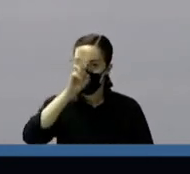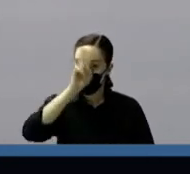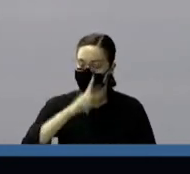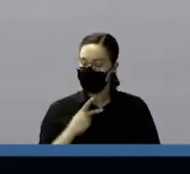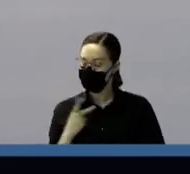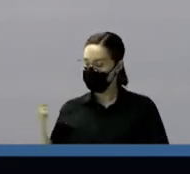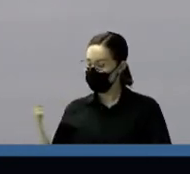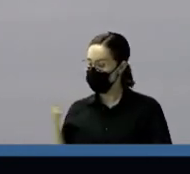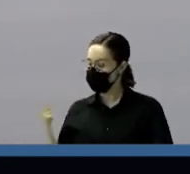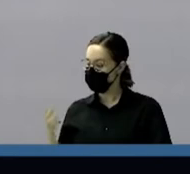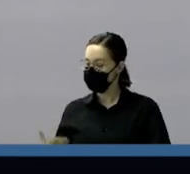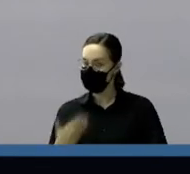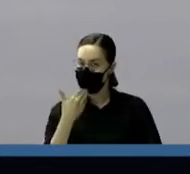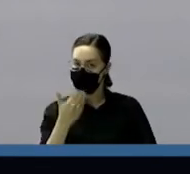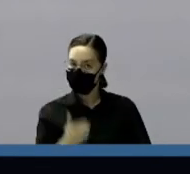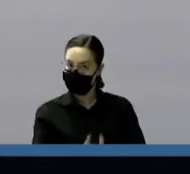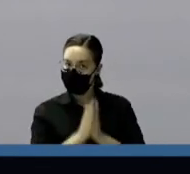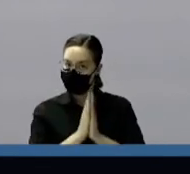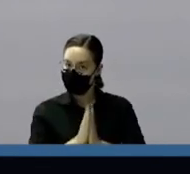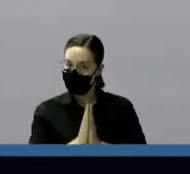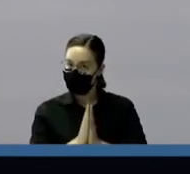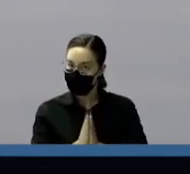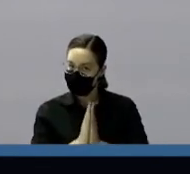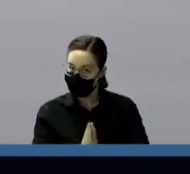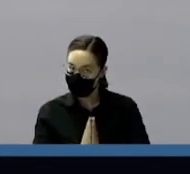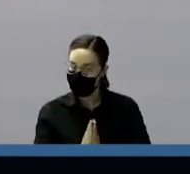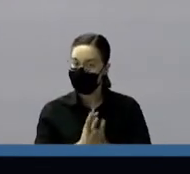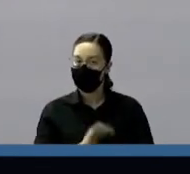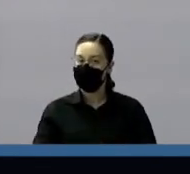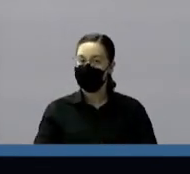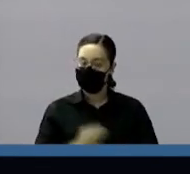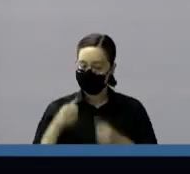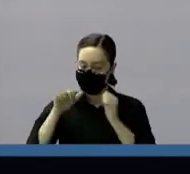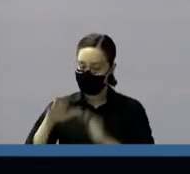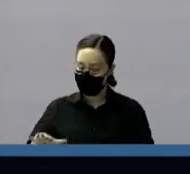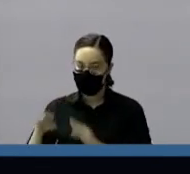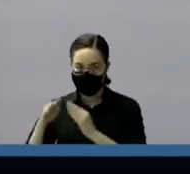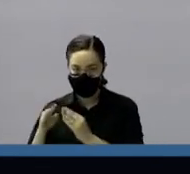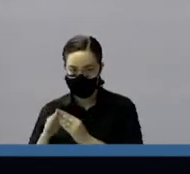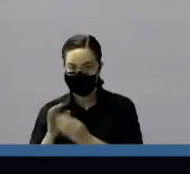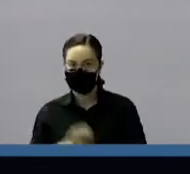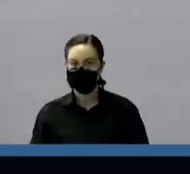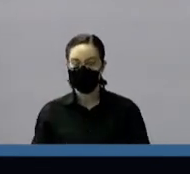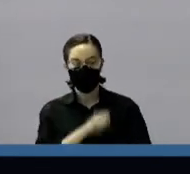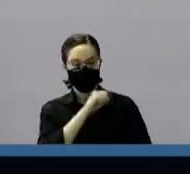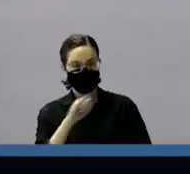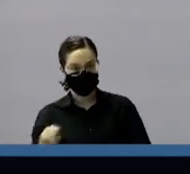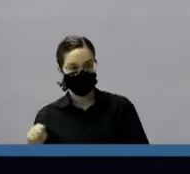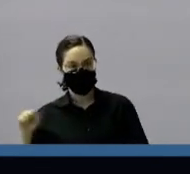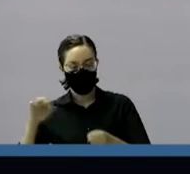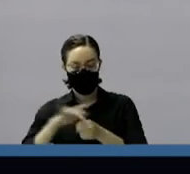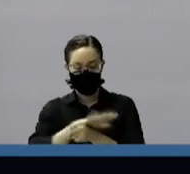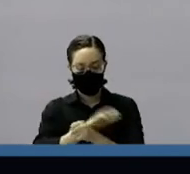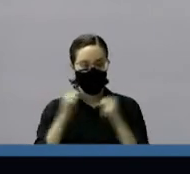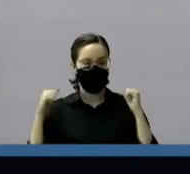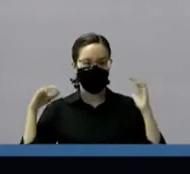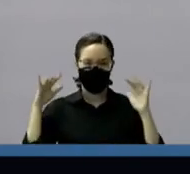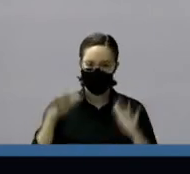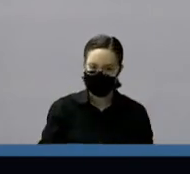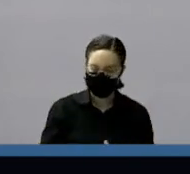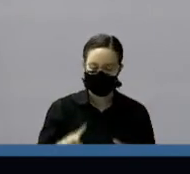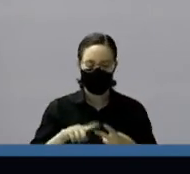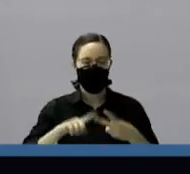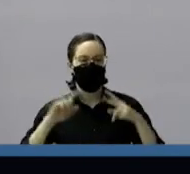Cristine, falamos que a repercussão das aglomerações, das festas,